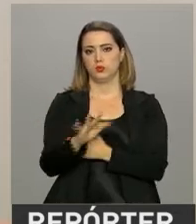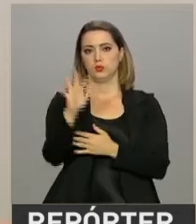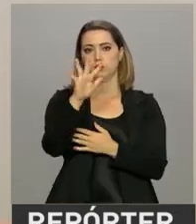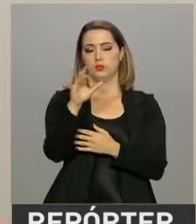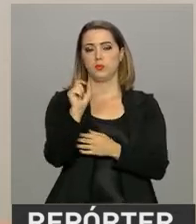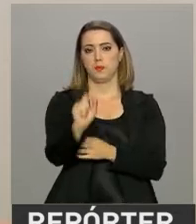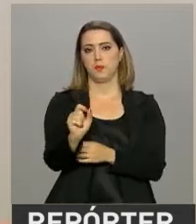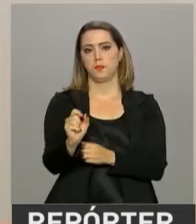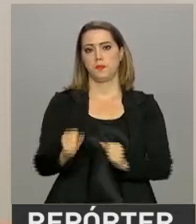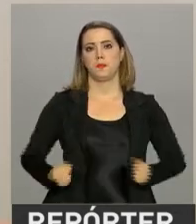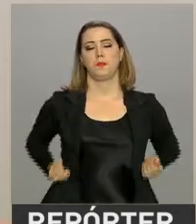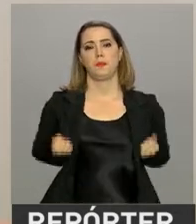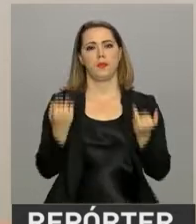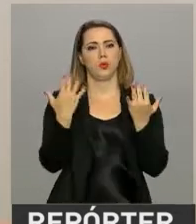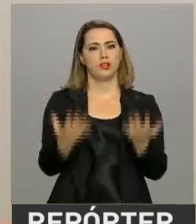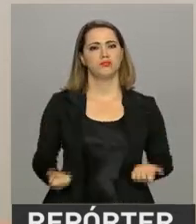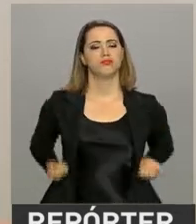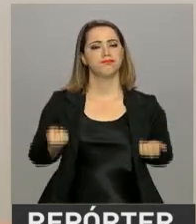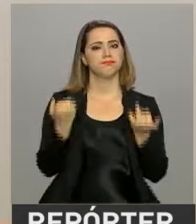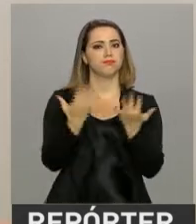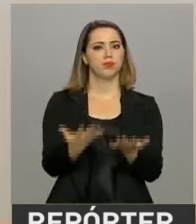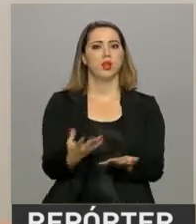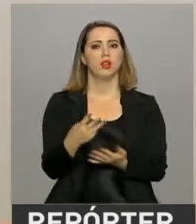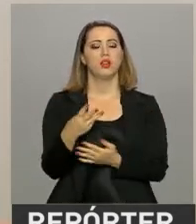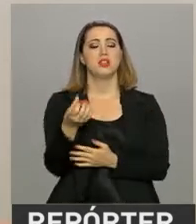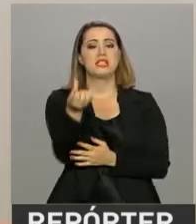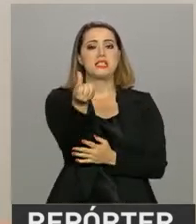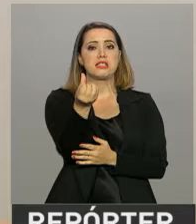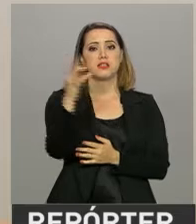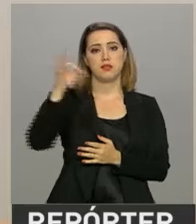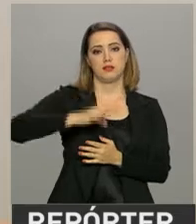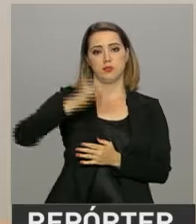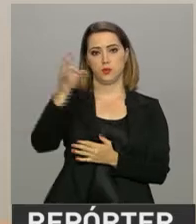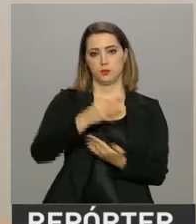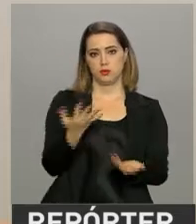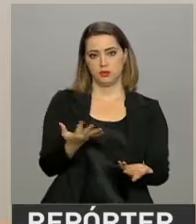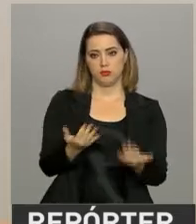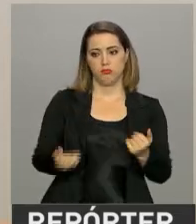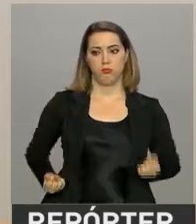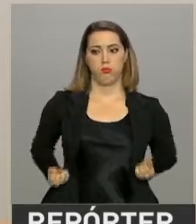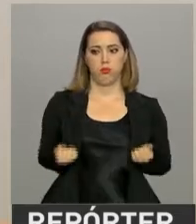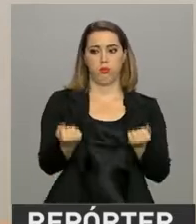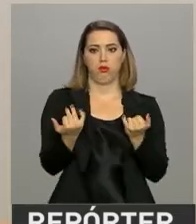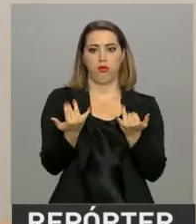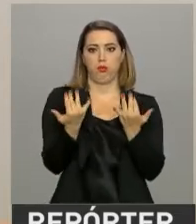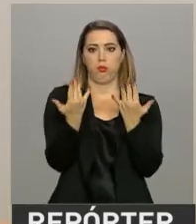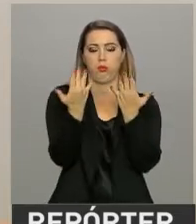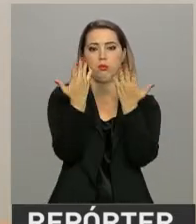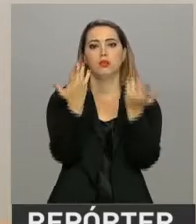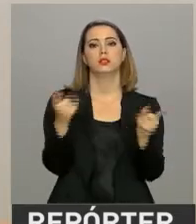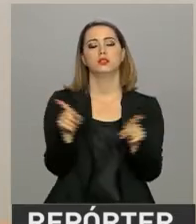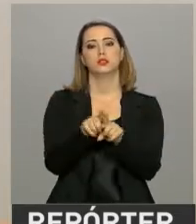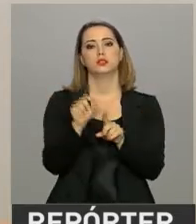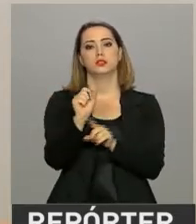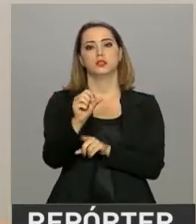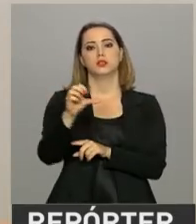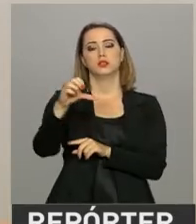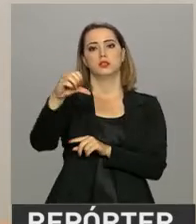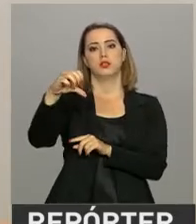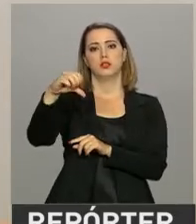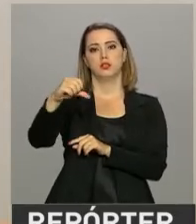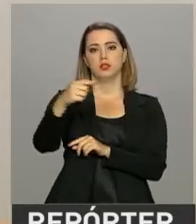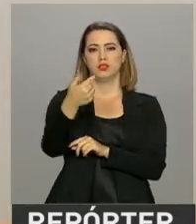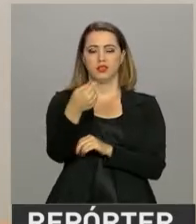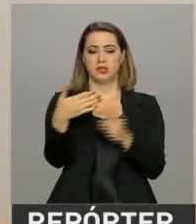públicos cresceram, em média, quase 6% em termos reais, ou seja, acima da inflação, entre 97